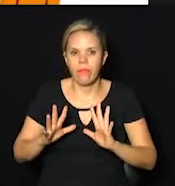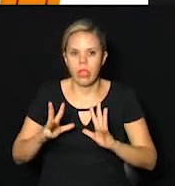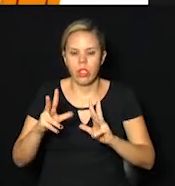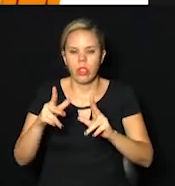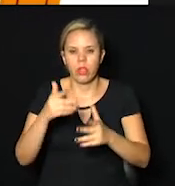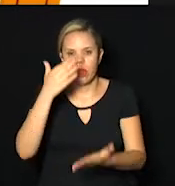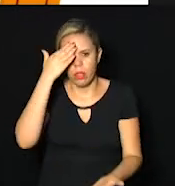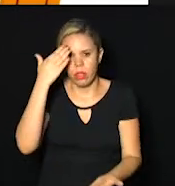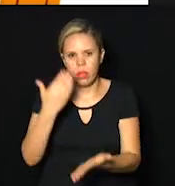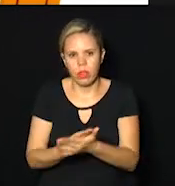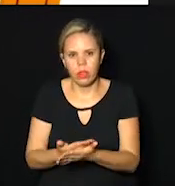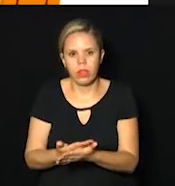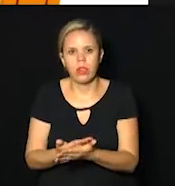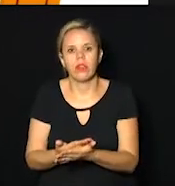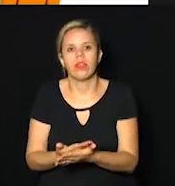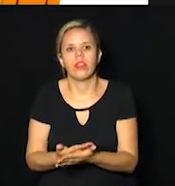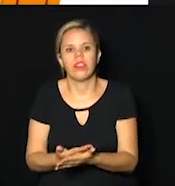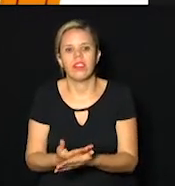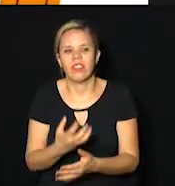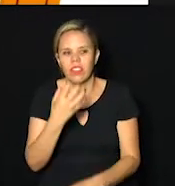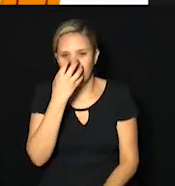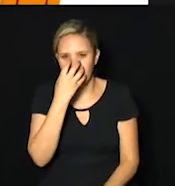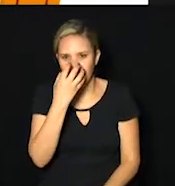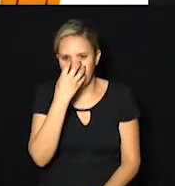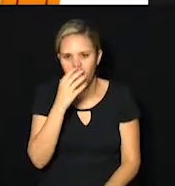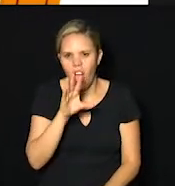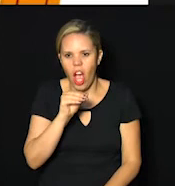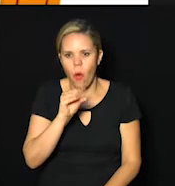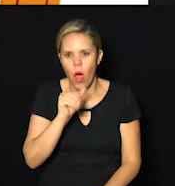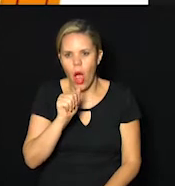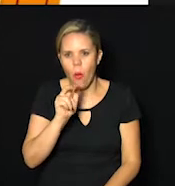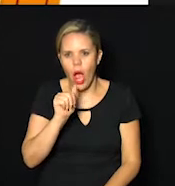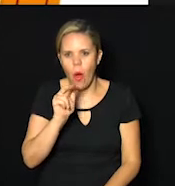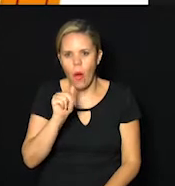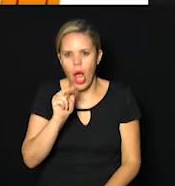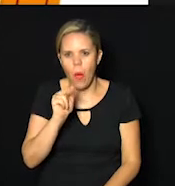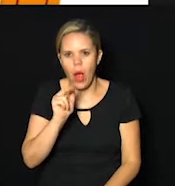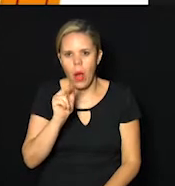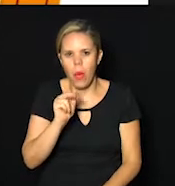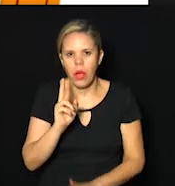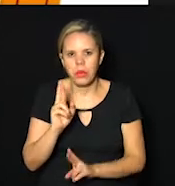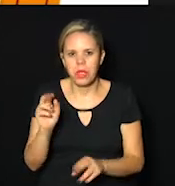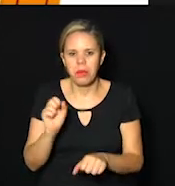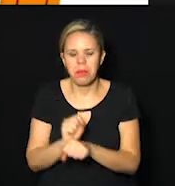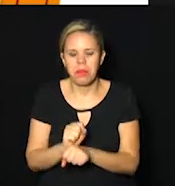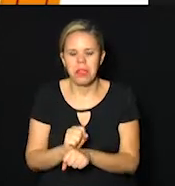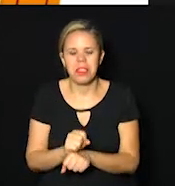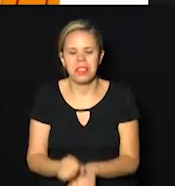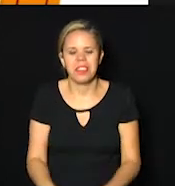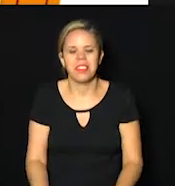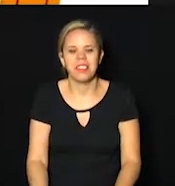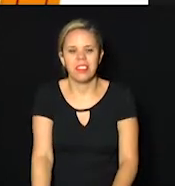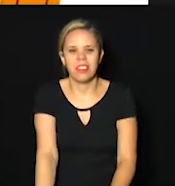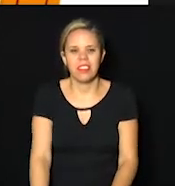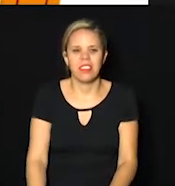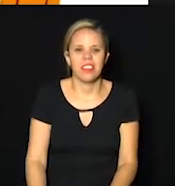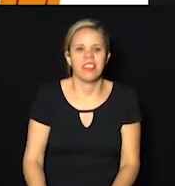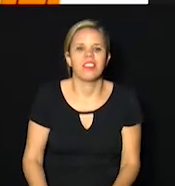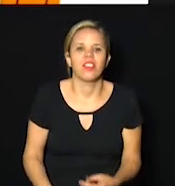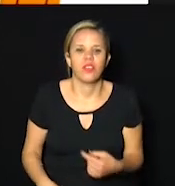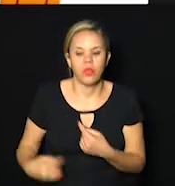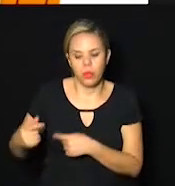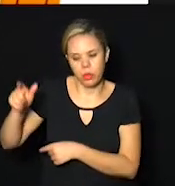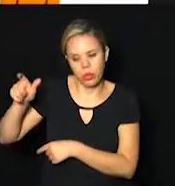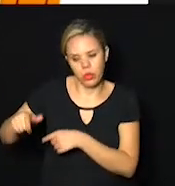todos... Desculpem, gente, o cachorrinho latiu aqui do lado, tá? Espero que ele pare logo. Por isso, a função do político é apresentar provas para que